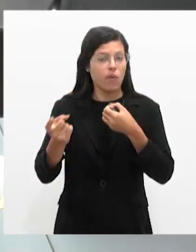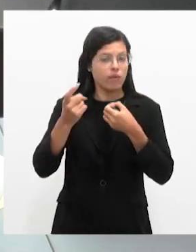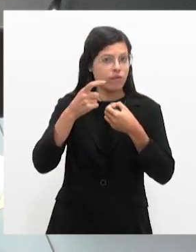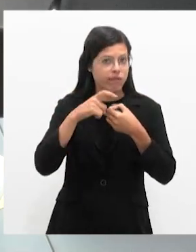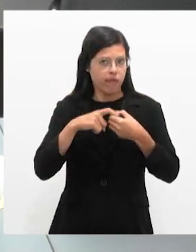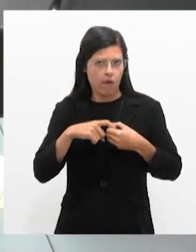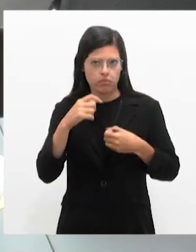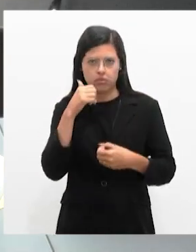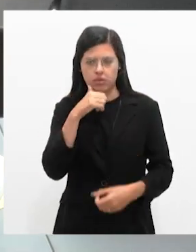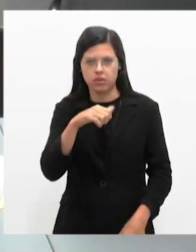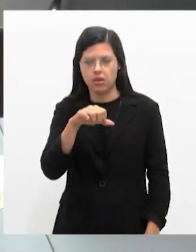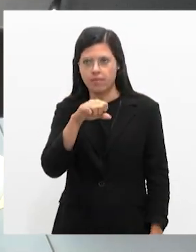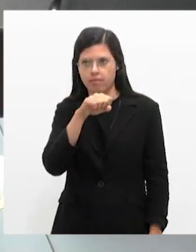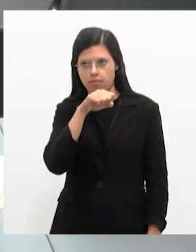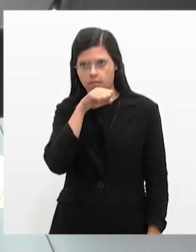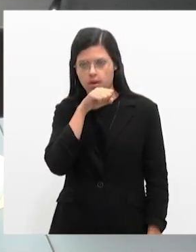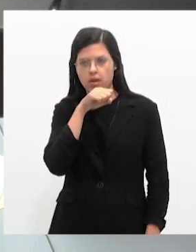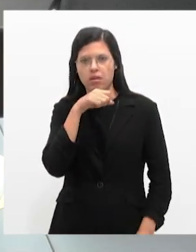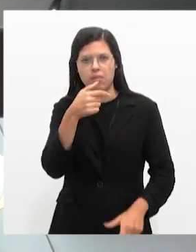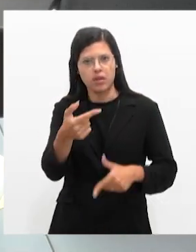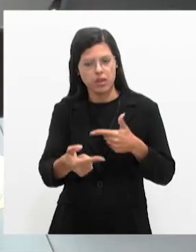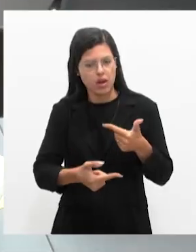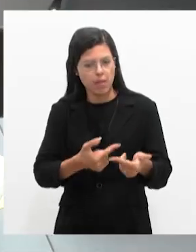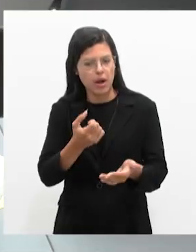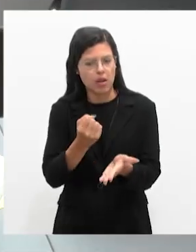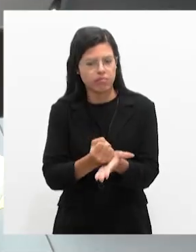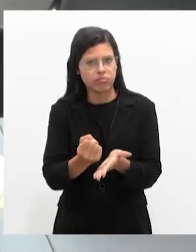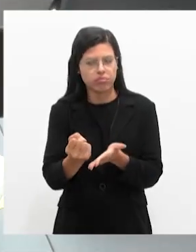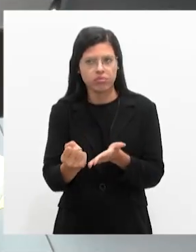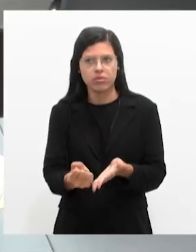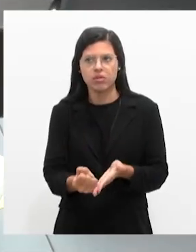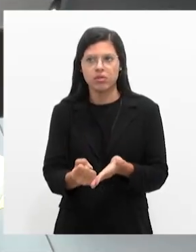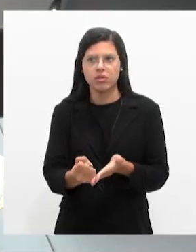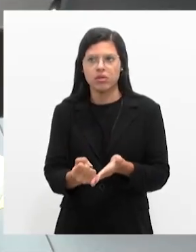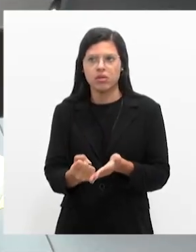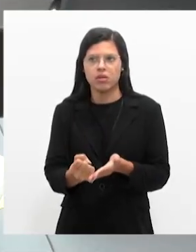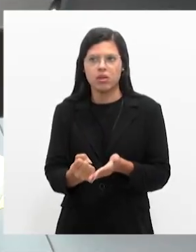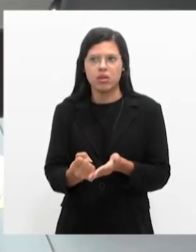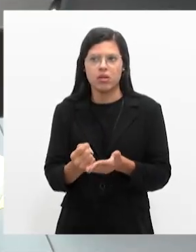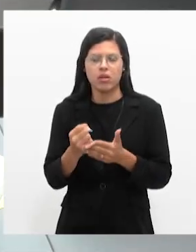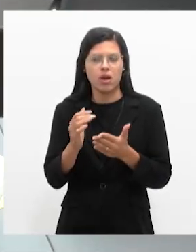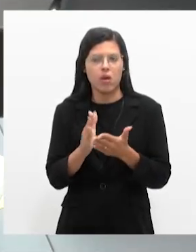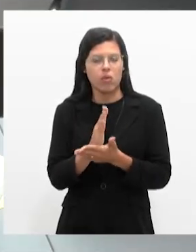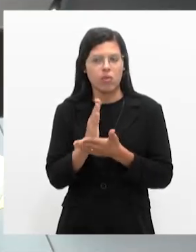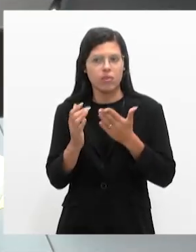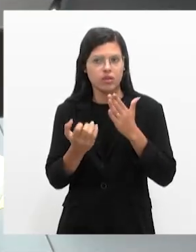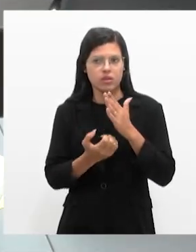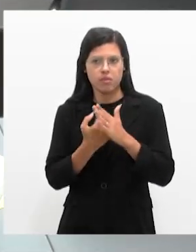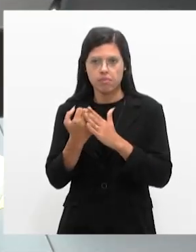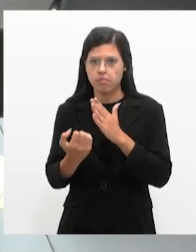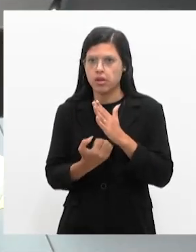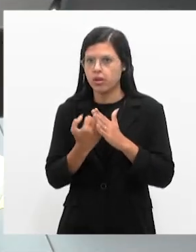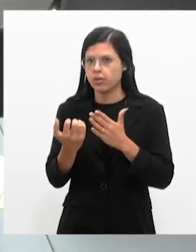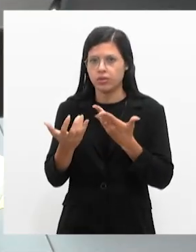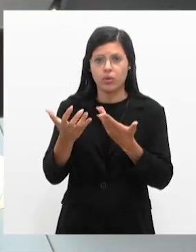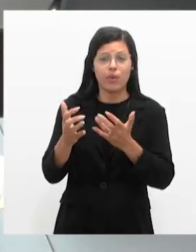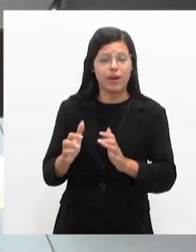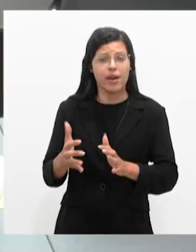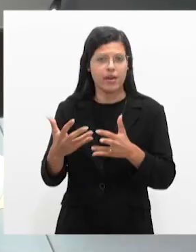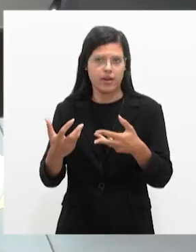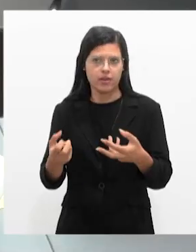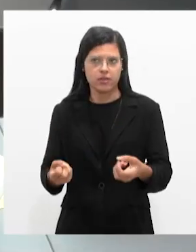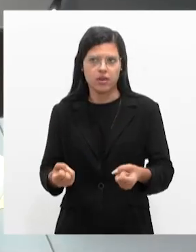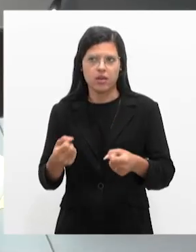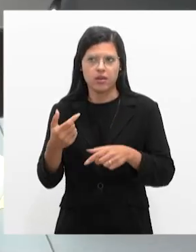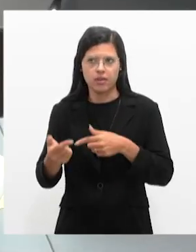mãe atípica ao mercado de trabalho e a recusa de empresas de recebê-la como trabalhadora por